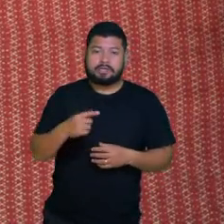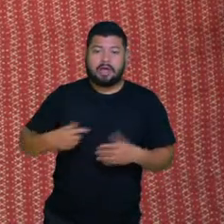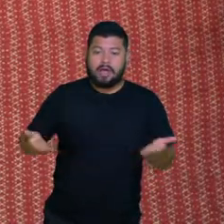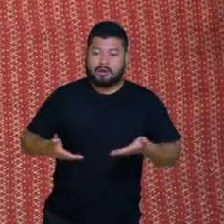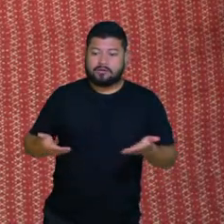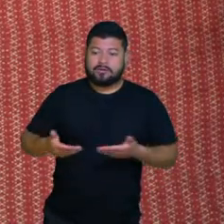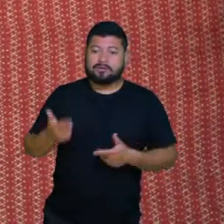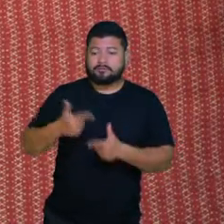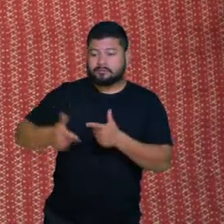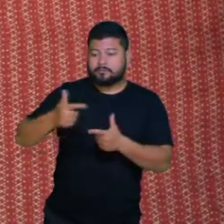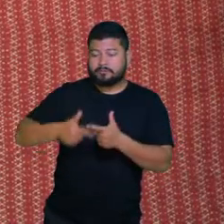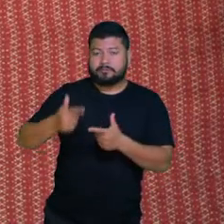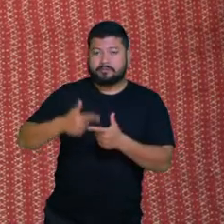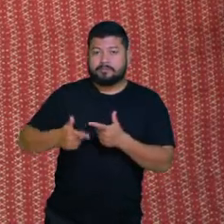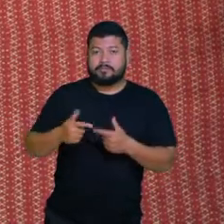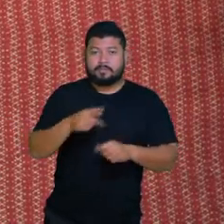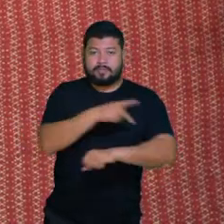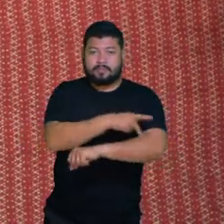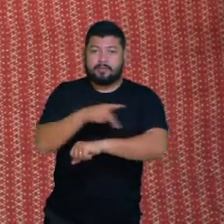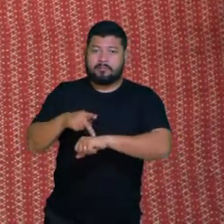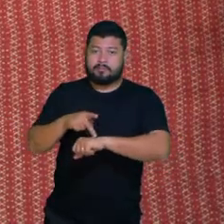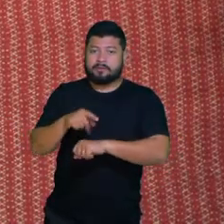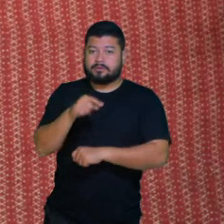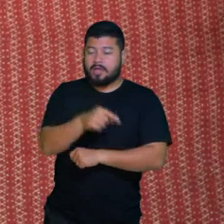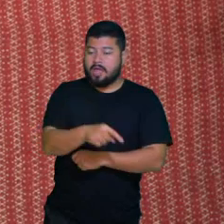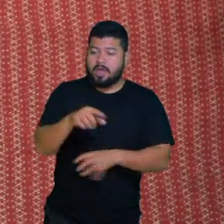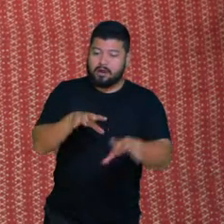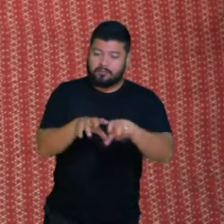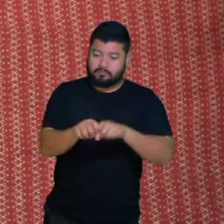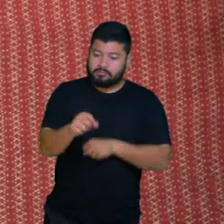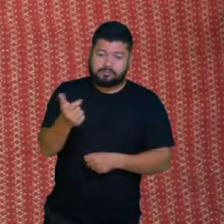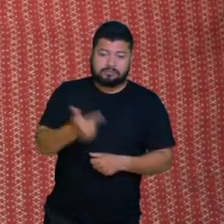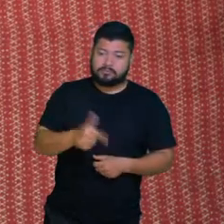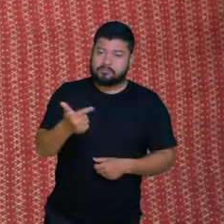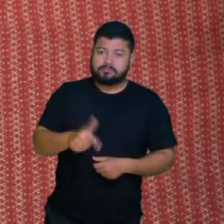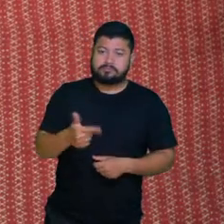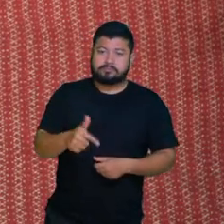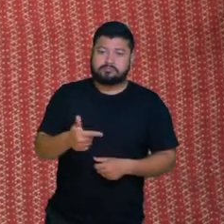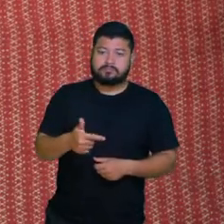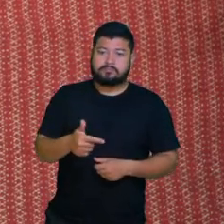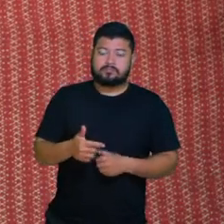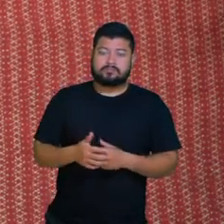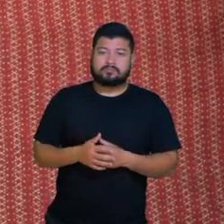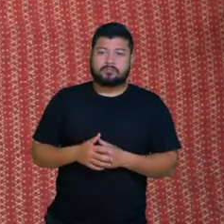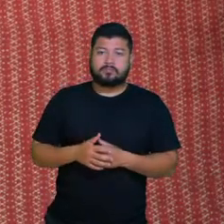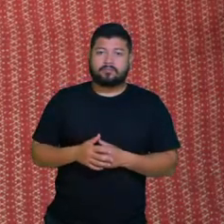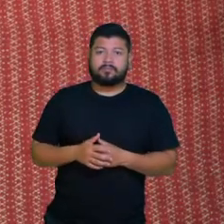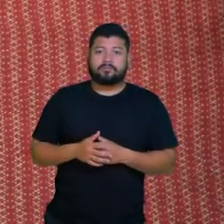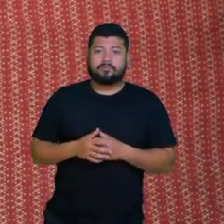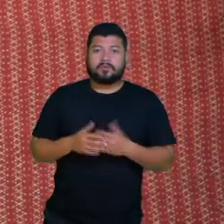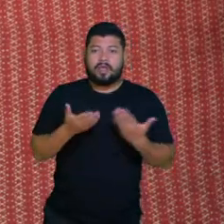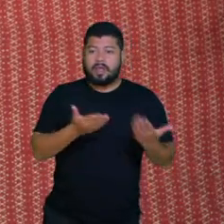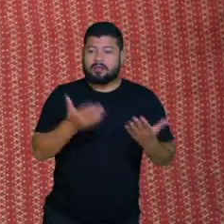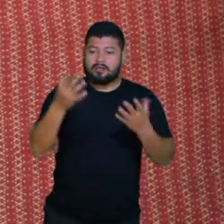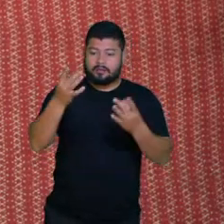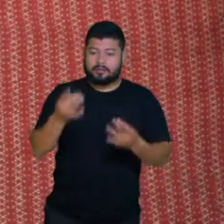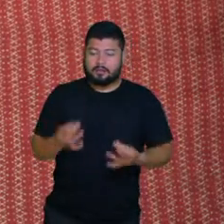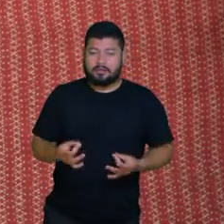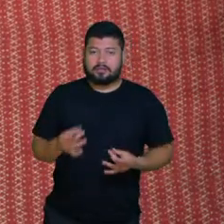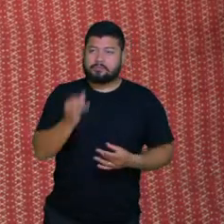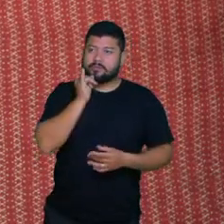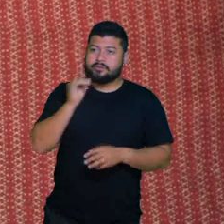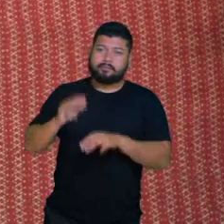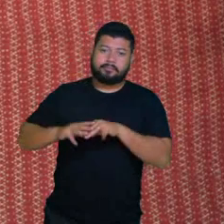atualmente que o pedagogo ele não tem a formação né nas suas especificidades que é a matemática